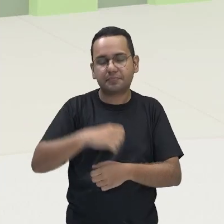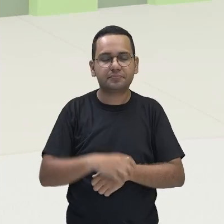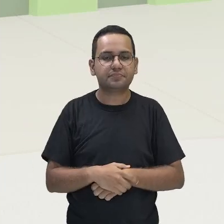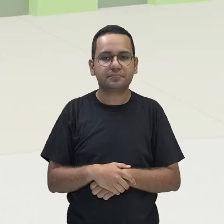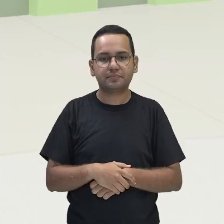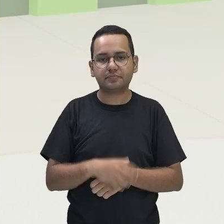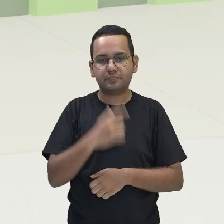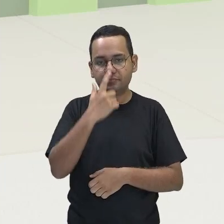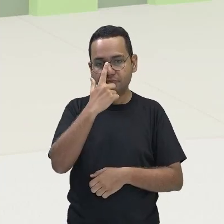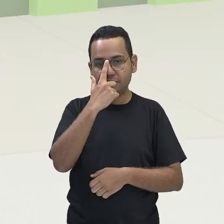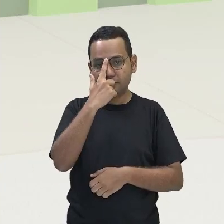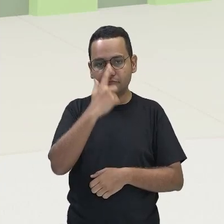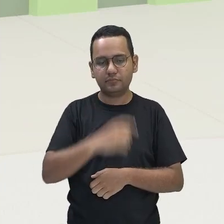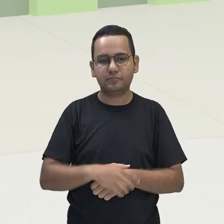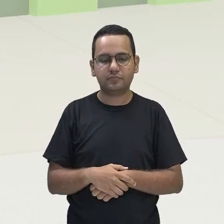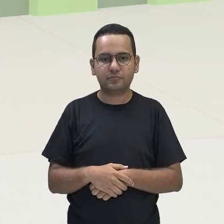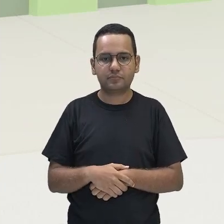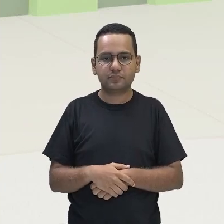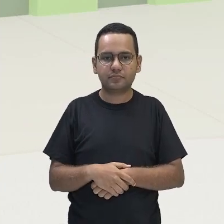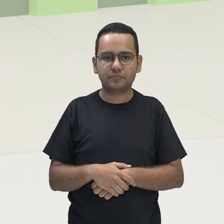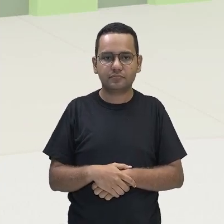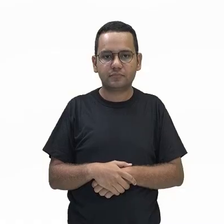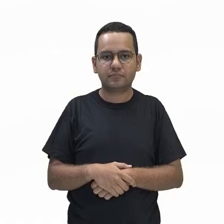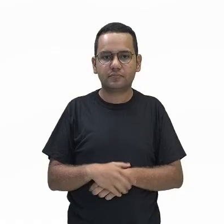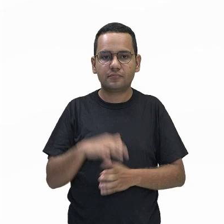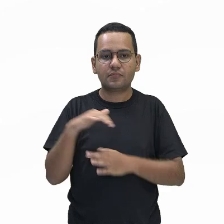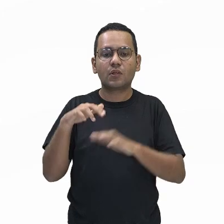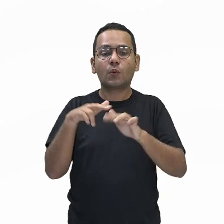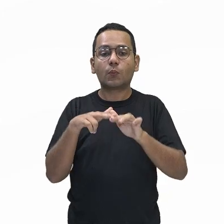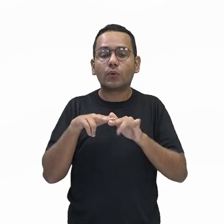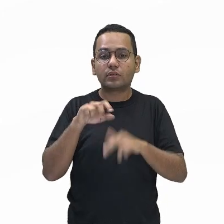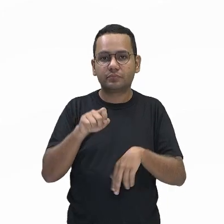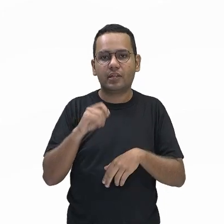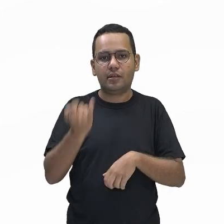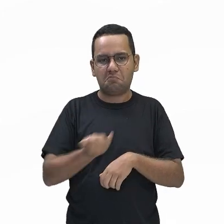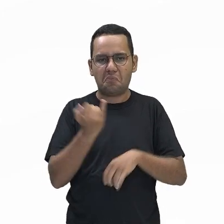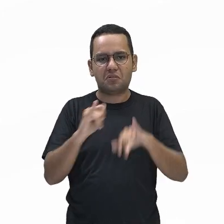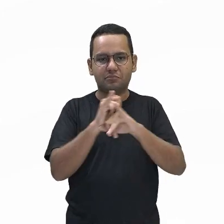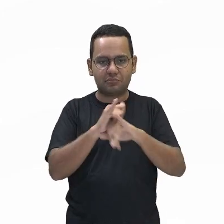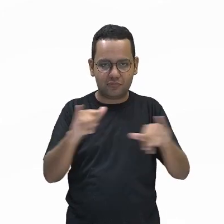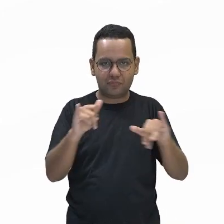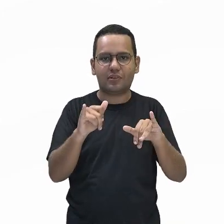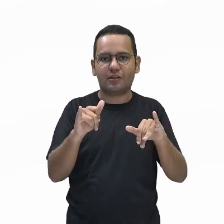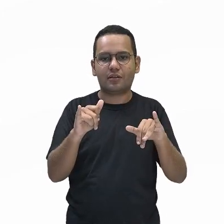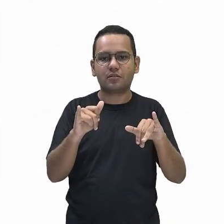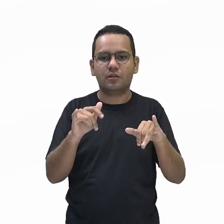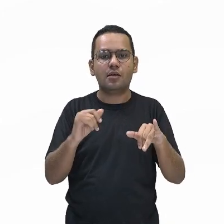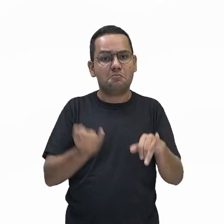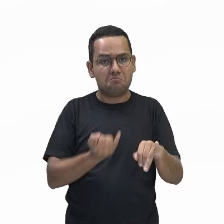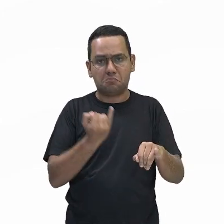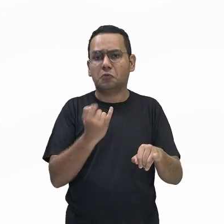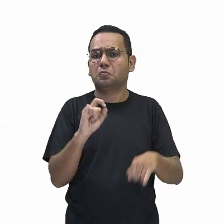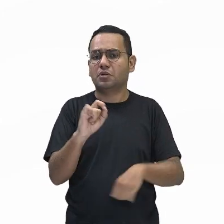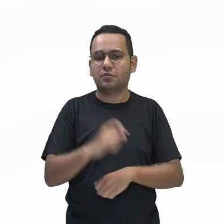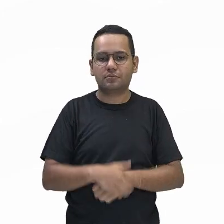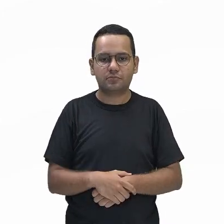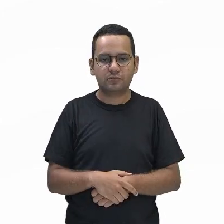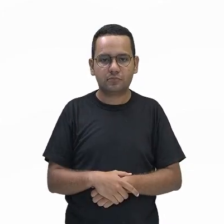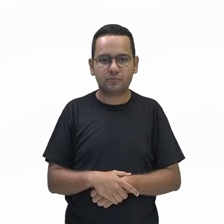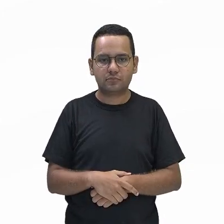a importância, né, dessa divulgação científica ela é essencial para aumentar